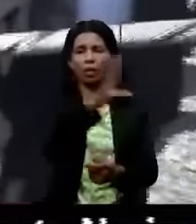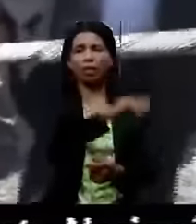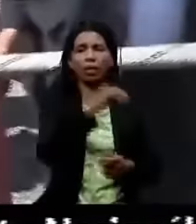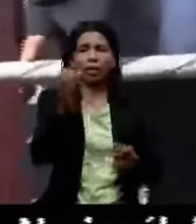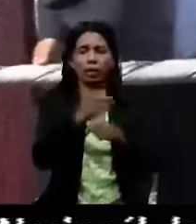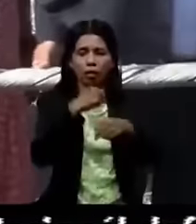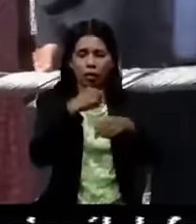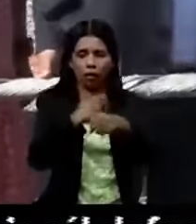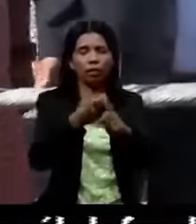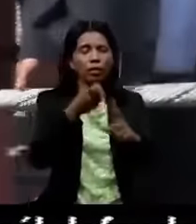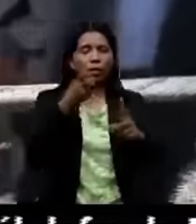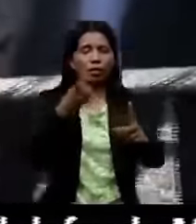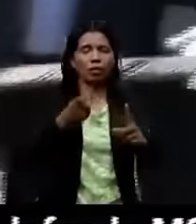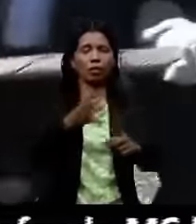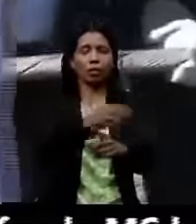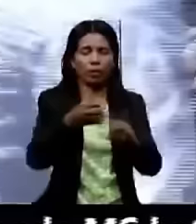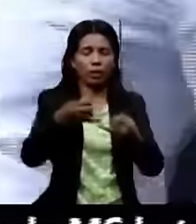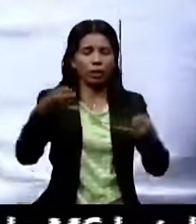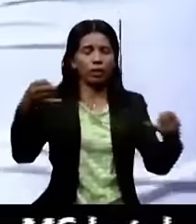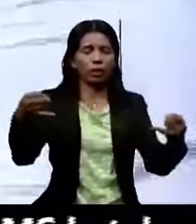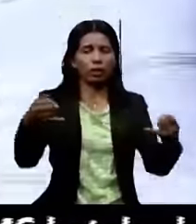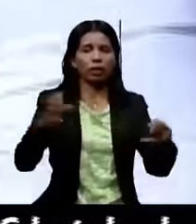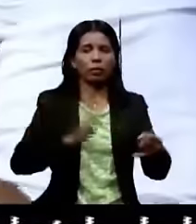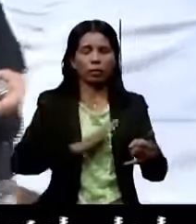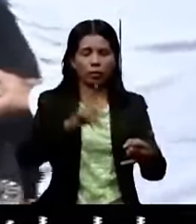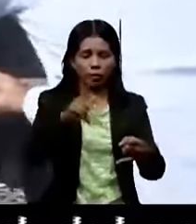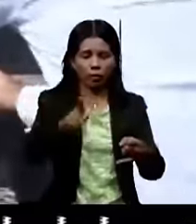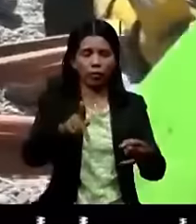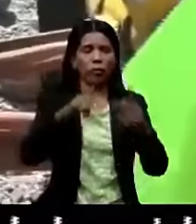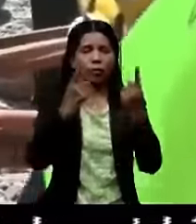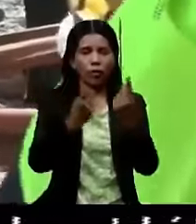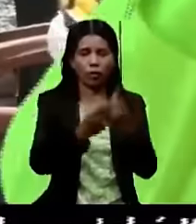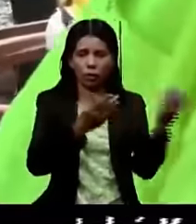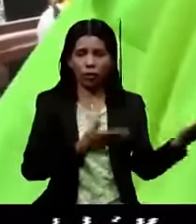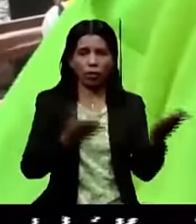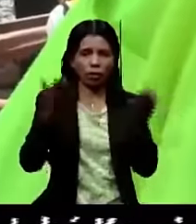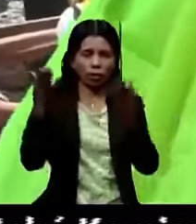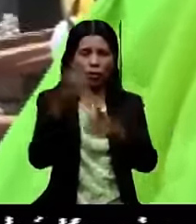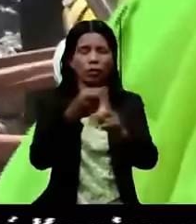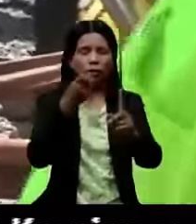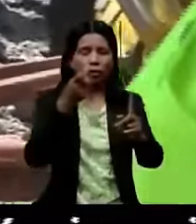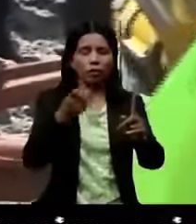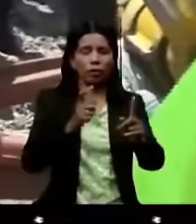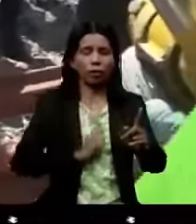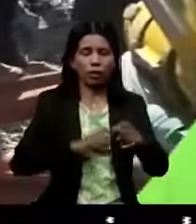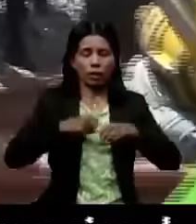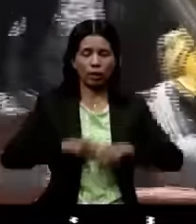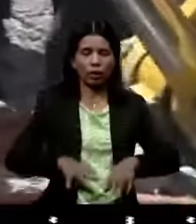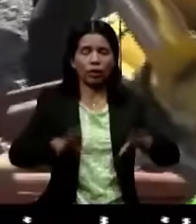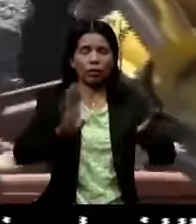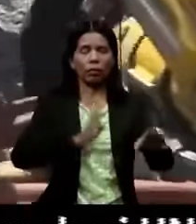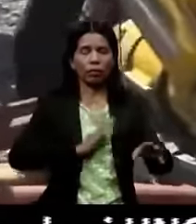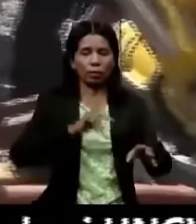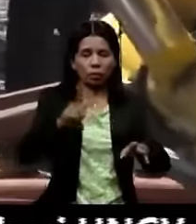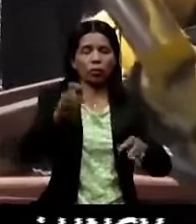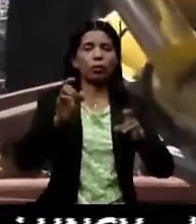lança a instalação cabo submarino fibra óptica. Ia bebonuk nebe companhia hahu dadakedas cabo submarino, husitasi bebonuk dili to Darwin,